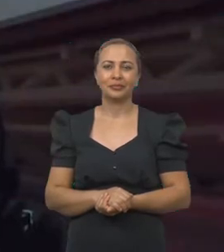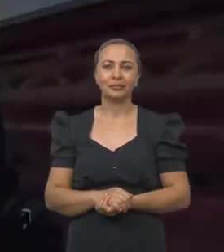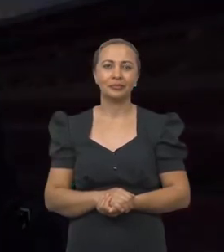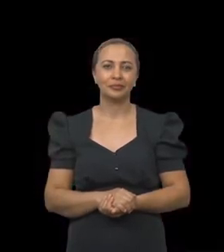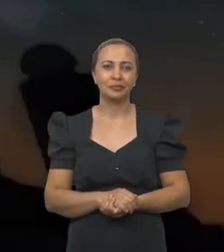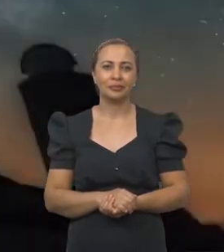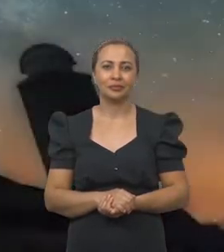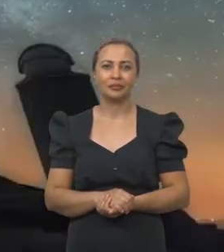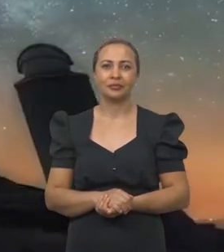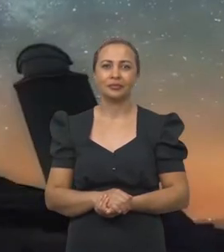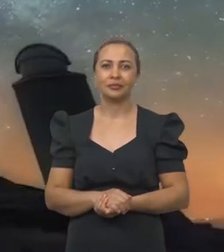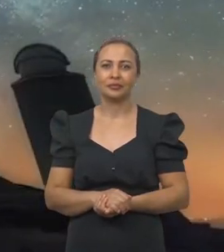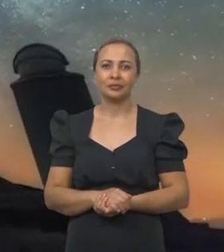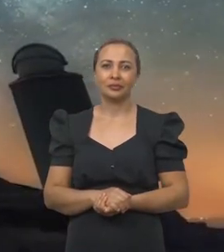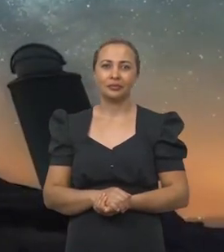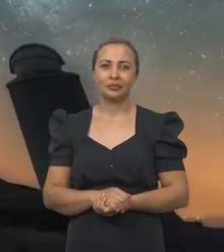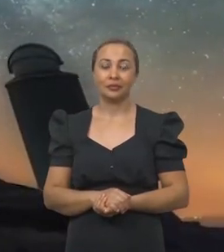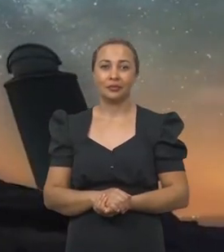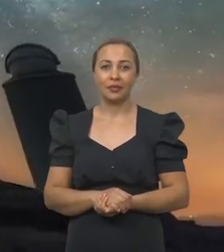é